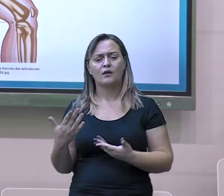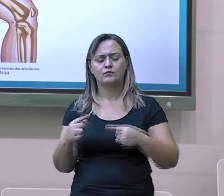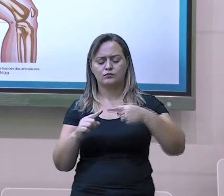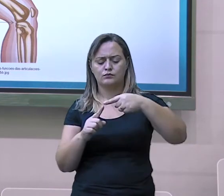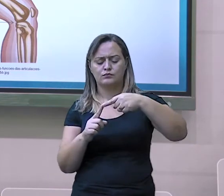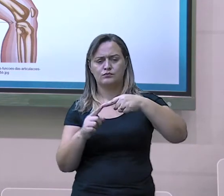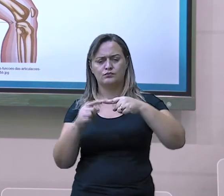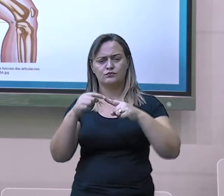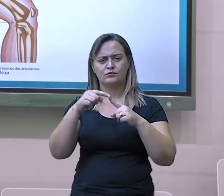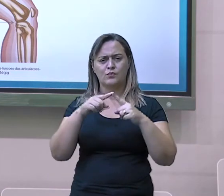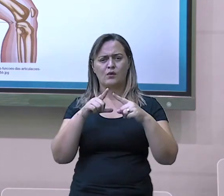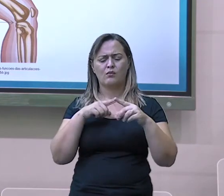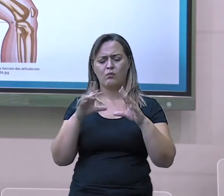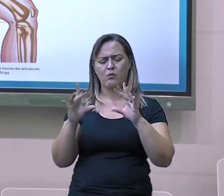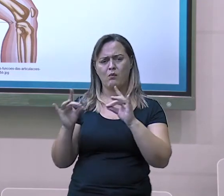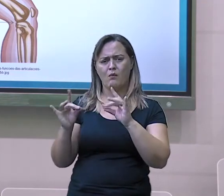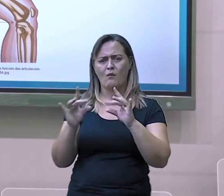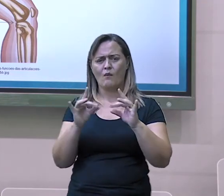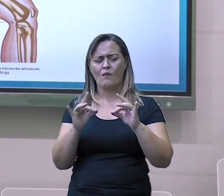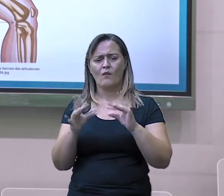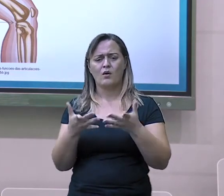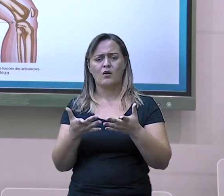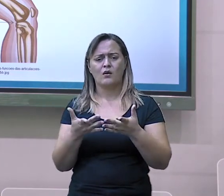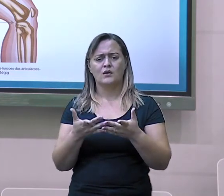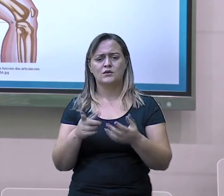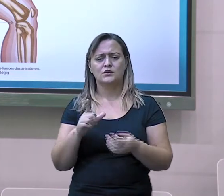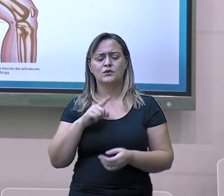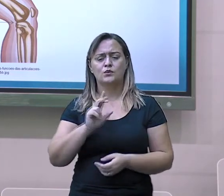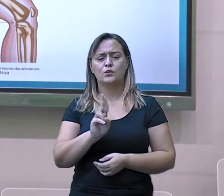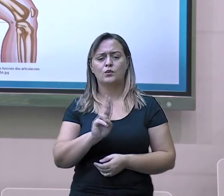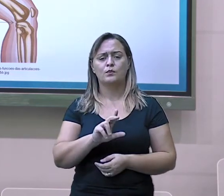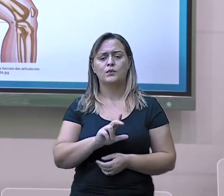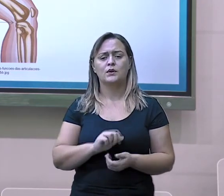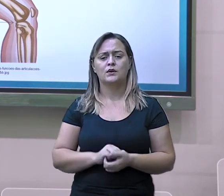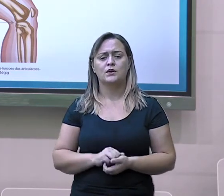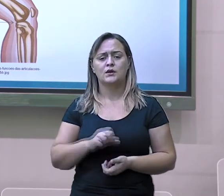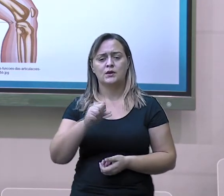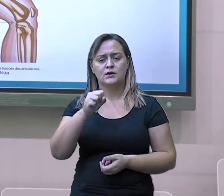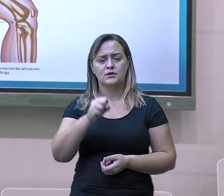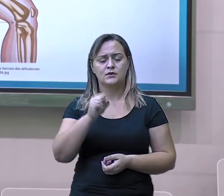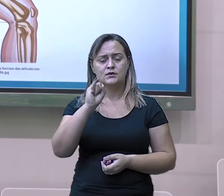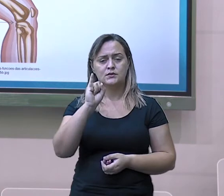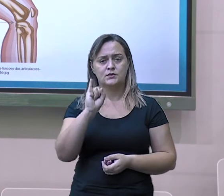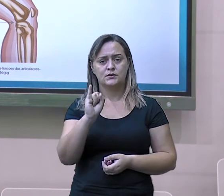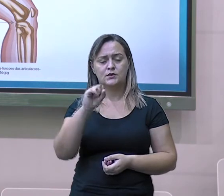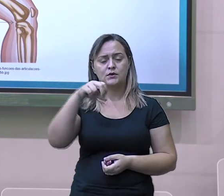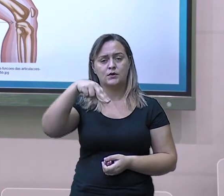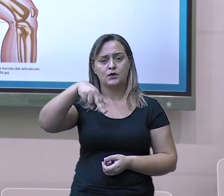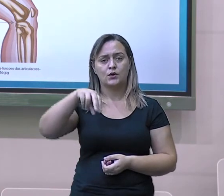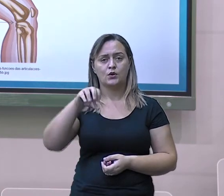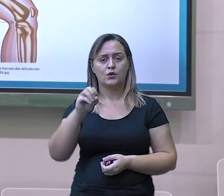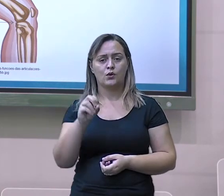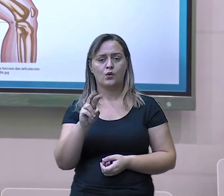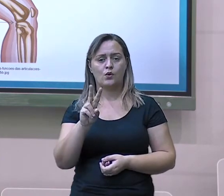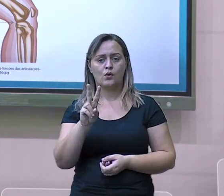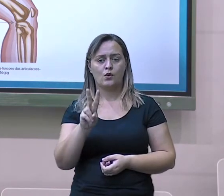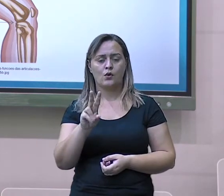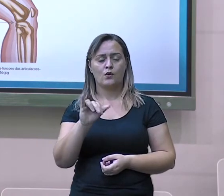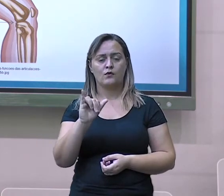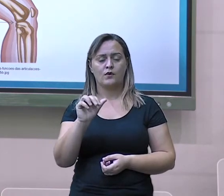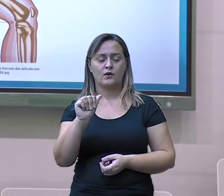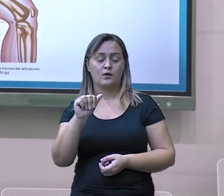são lubrificadas por um líquido chamado líquido sinovial, que é produzido por